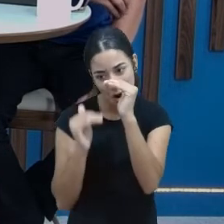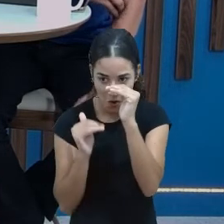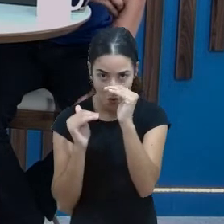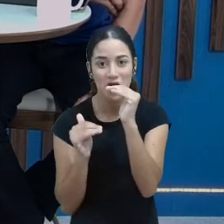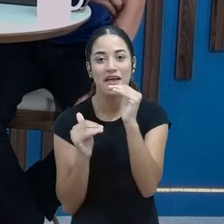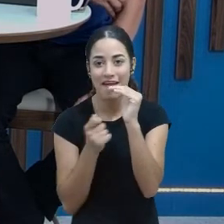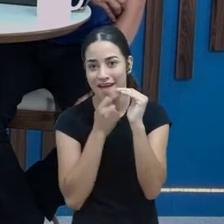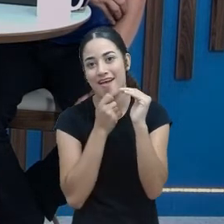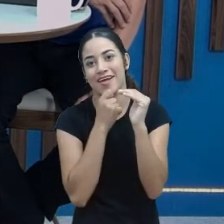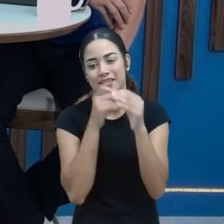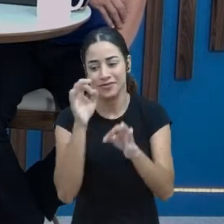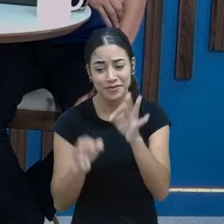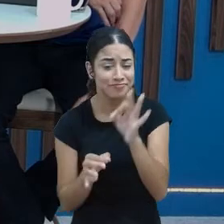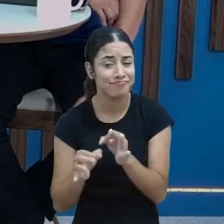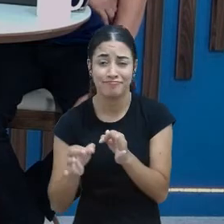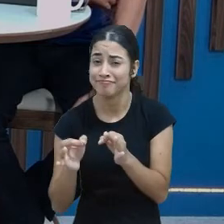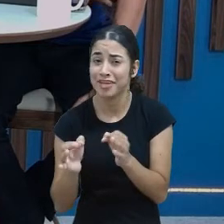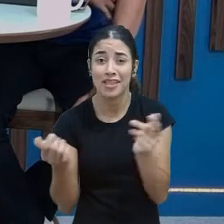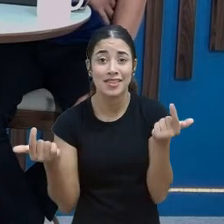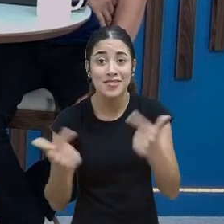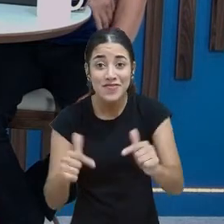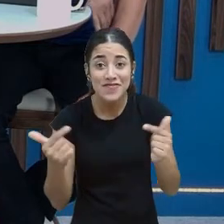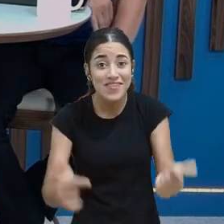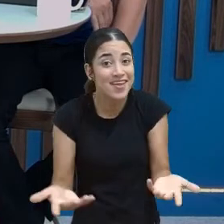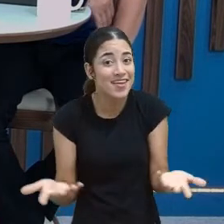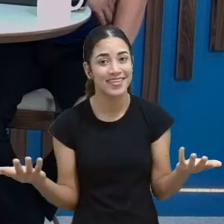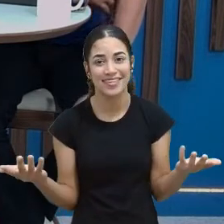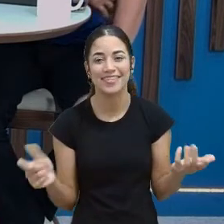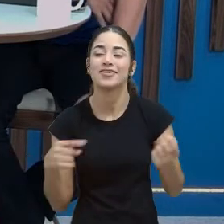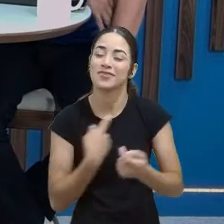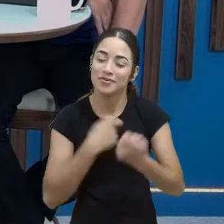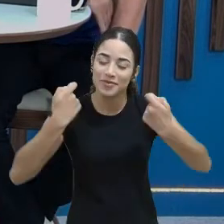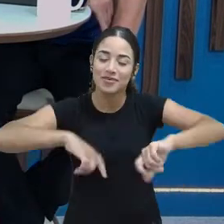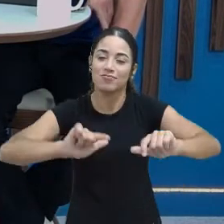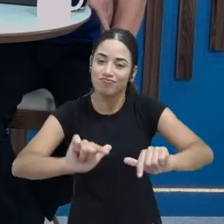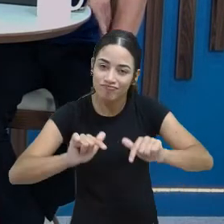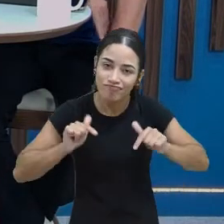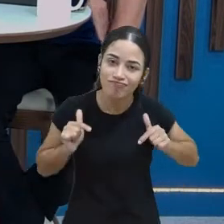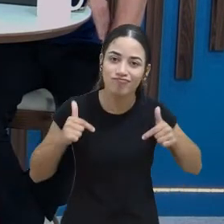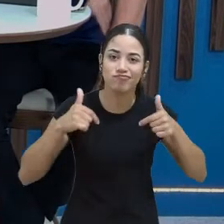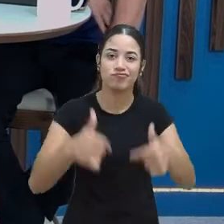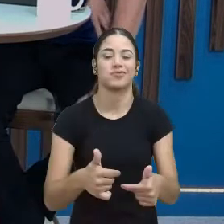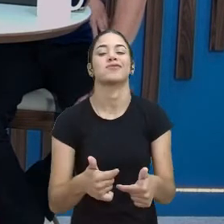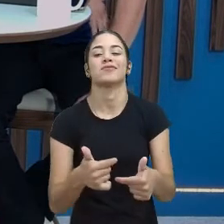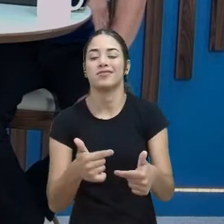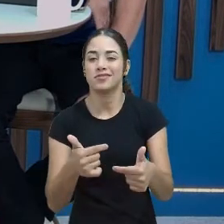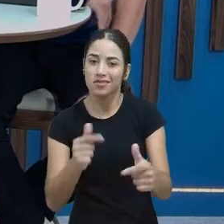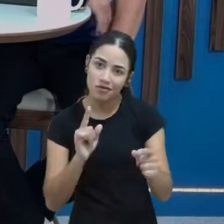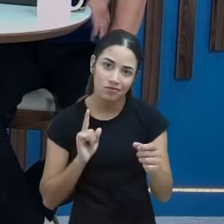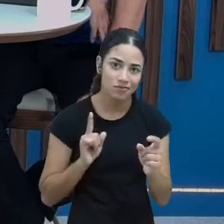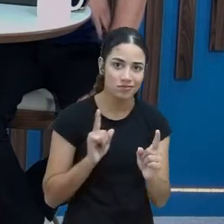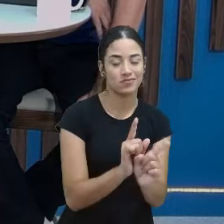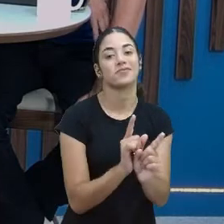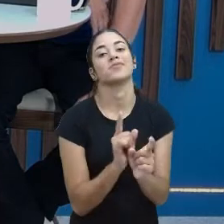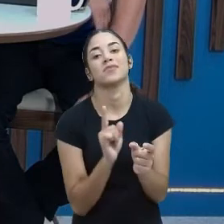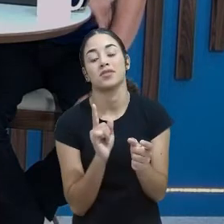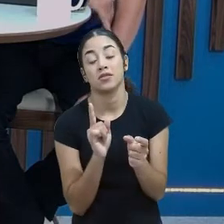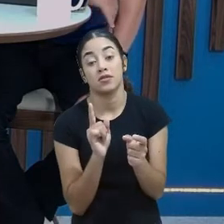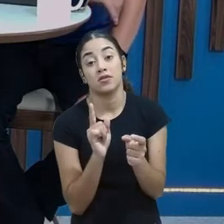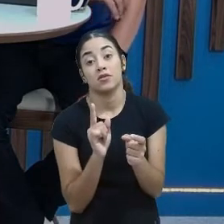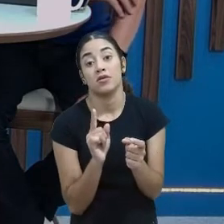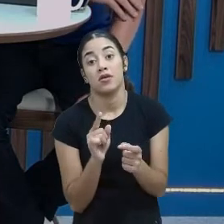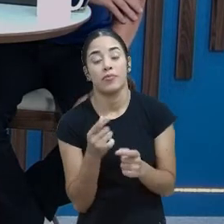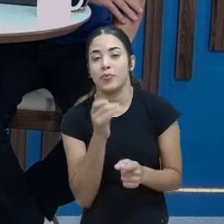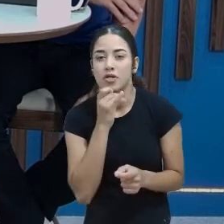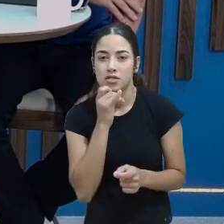né? E aí a gente precisa, de fato, lutar, de fato, né, chegar junto. Por mais que não somos,